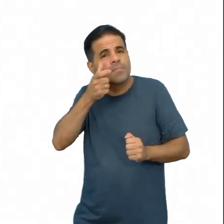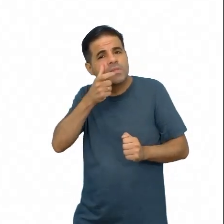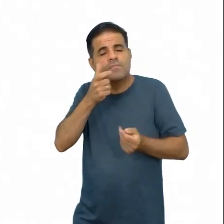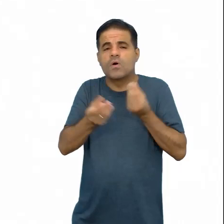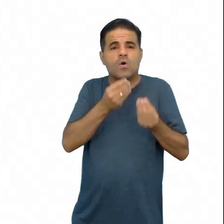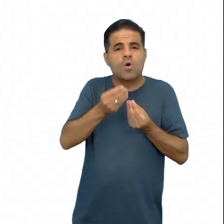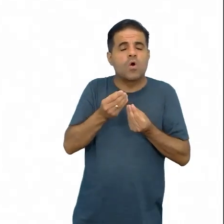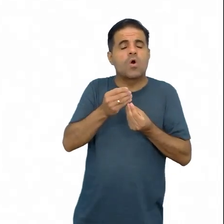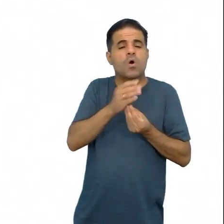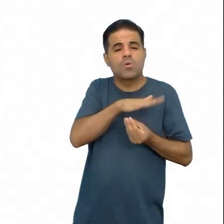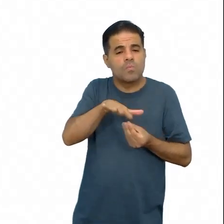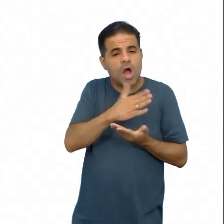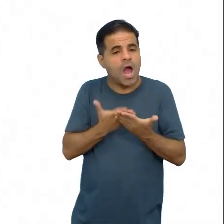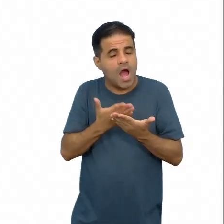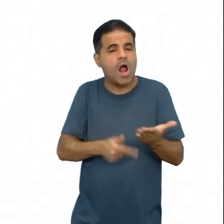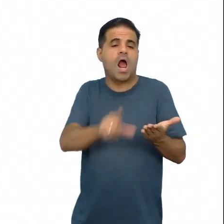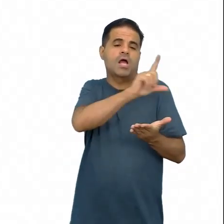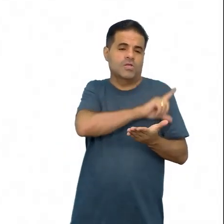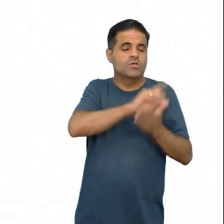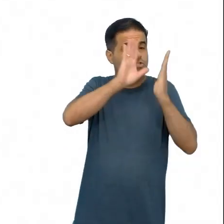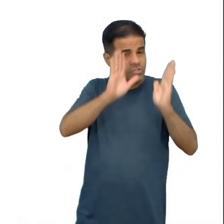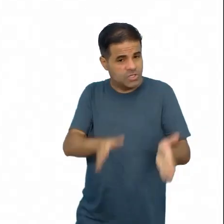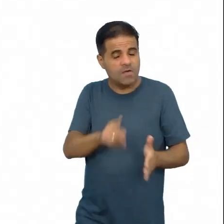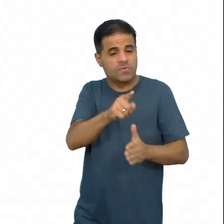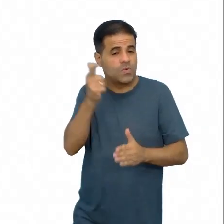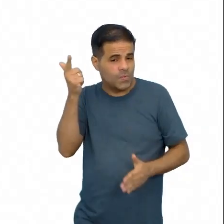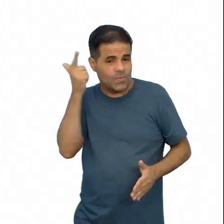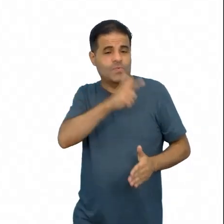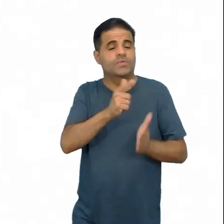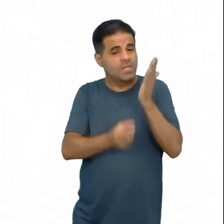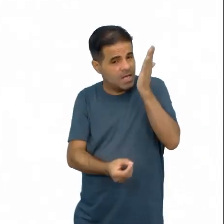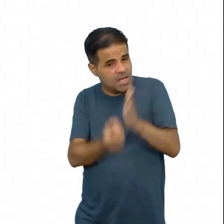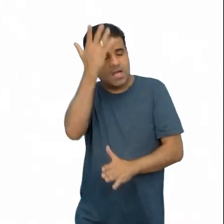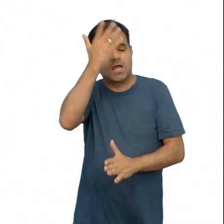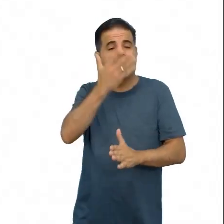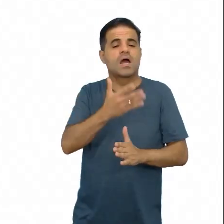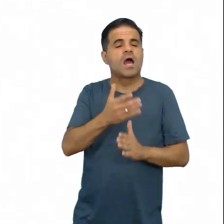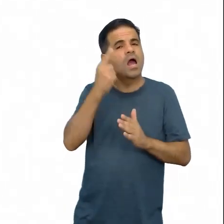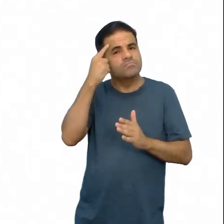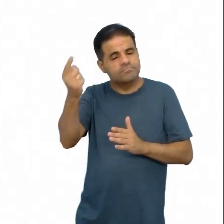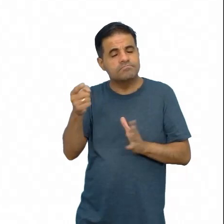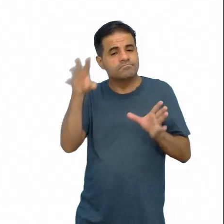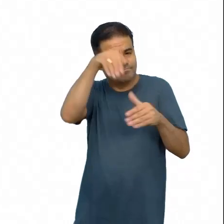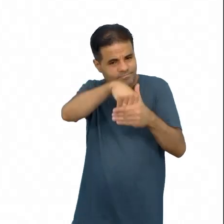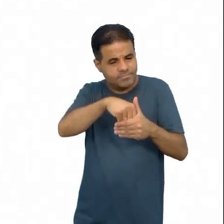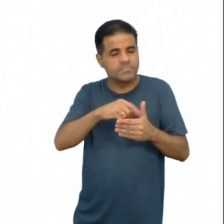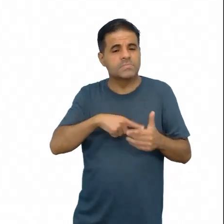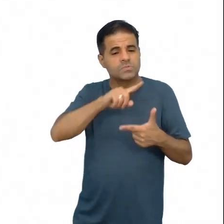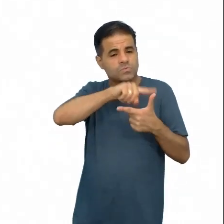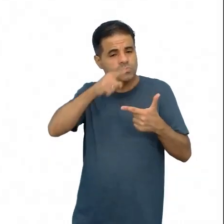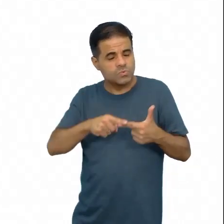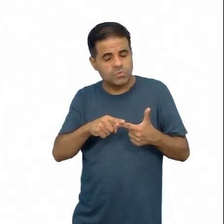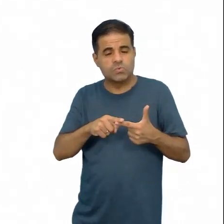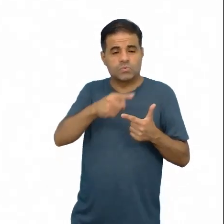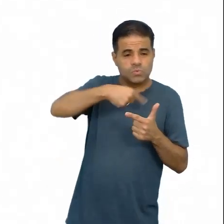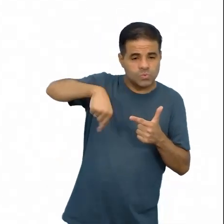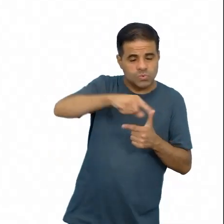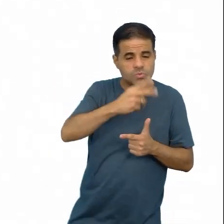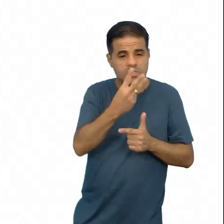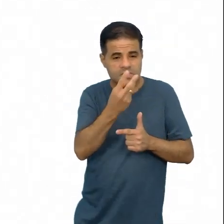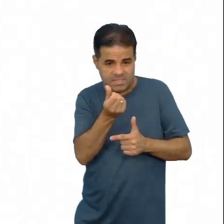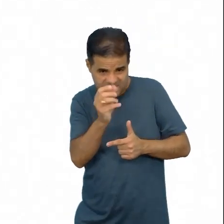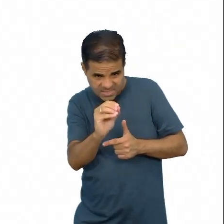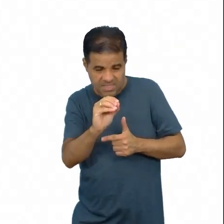como ele já estudou nas aulas anteriores, que para você conseguir formar uma volta interna, para você ter um ângulo de um giro todo, vai